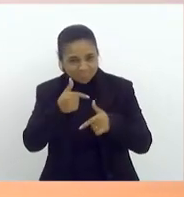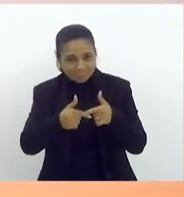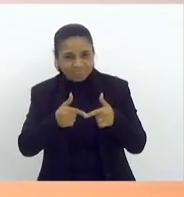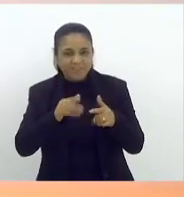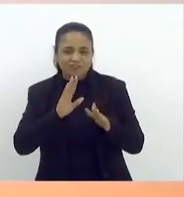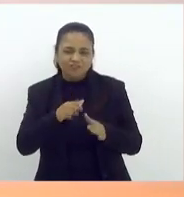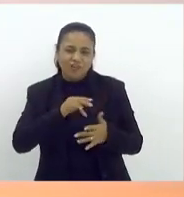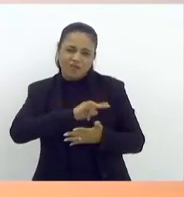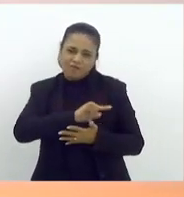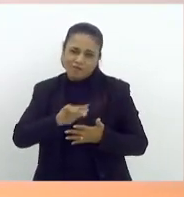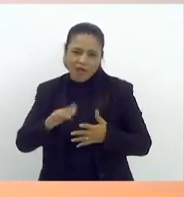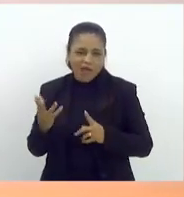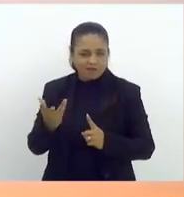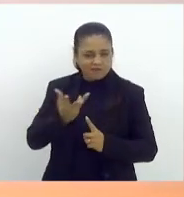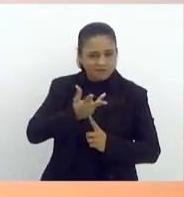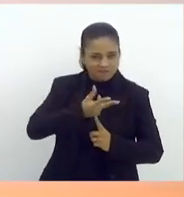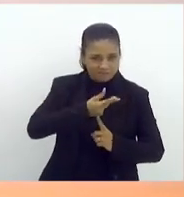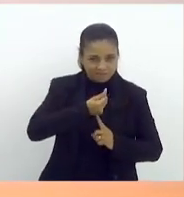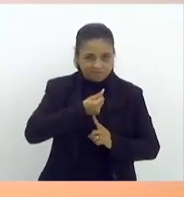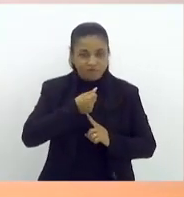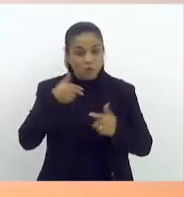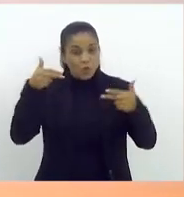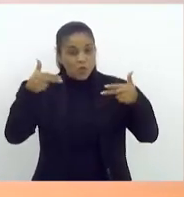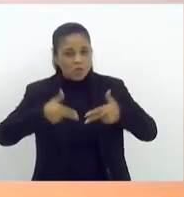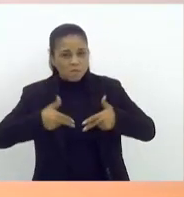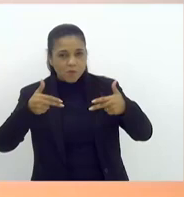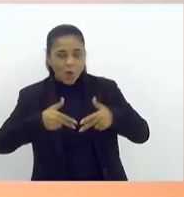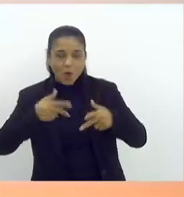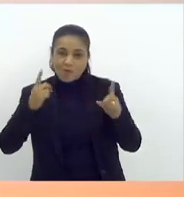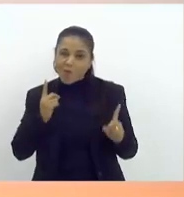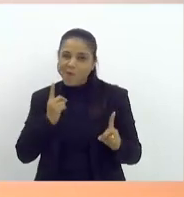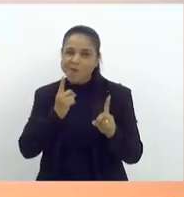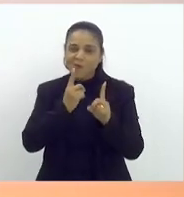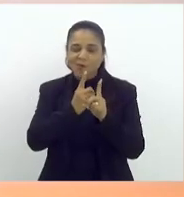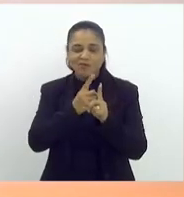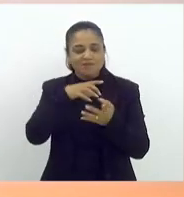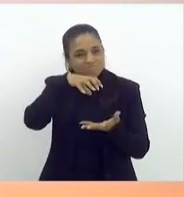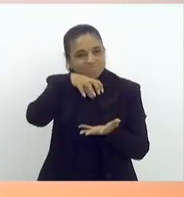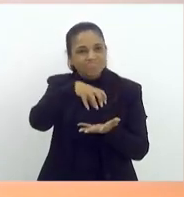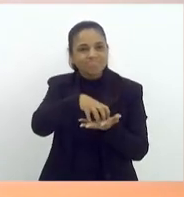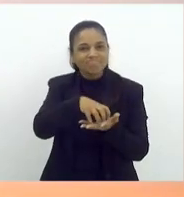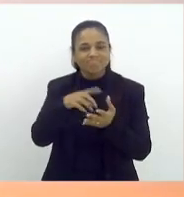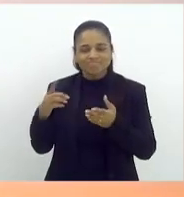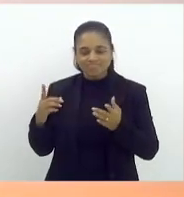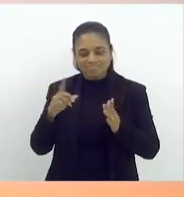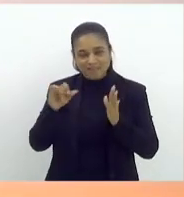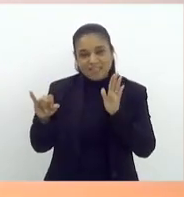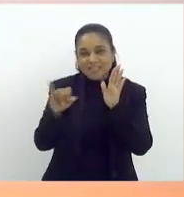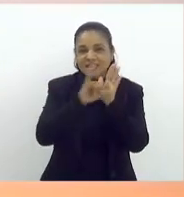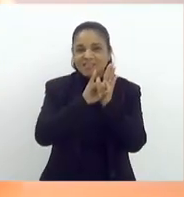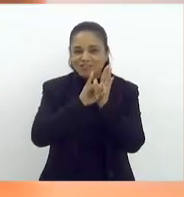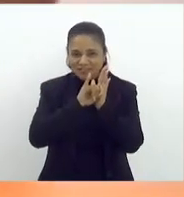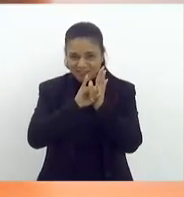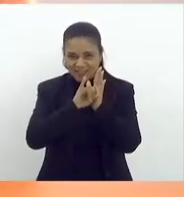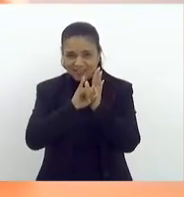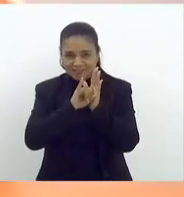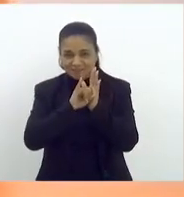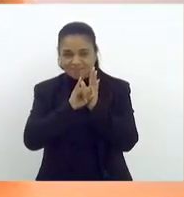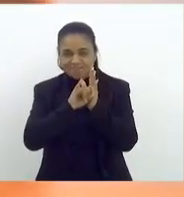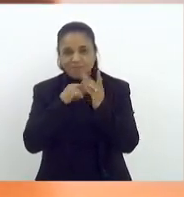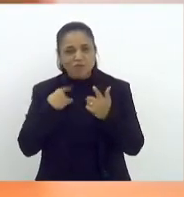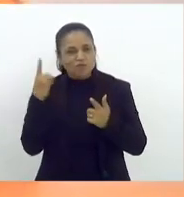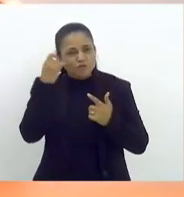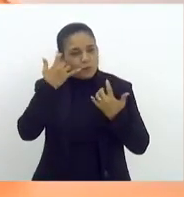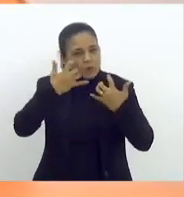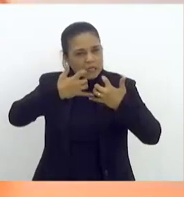diversos meio na mês na arte só que foi no hip hop onde eu realmente encontrei o meu núcleo porque assim eu sempre tive dificuldade de me adequar